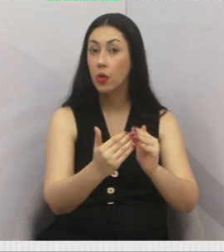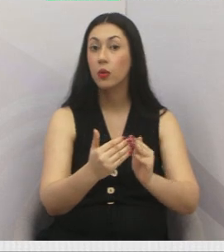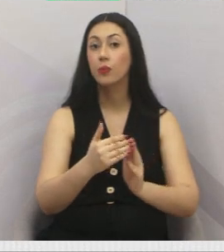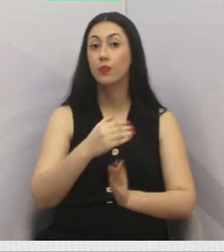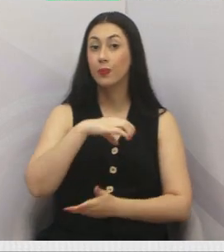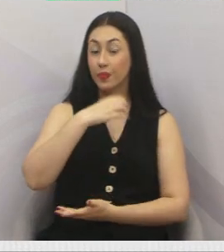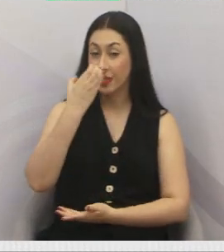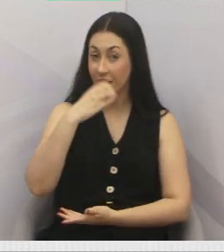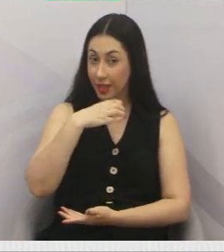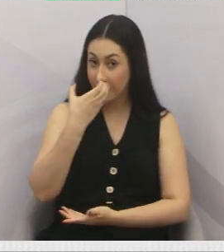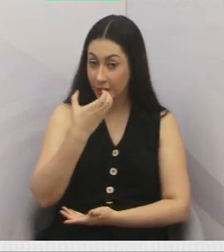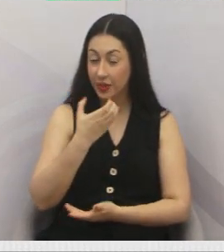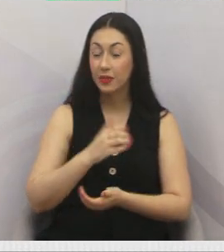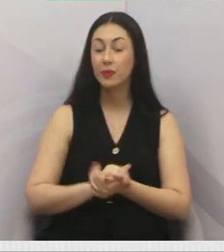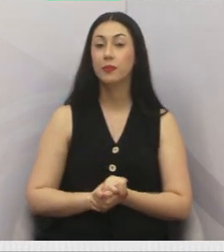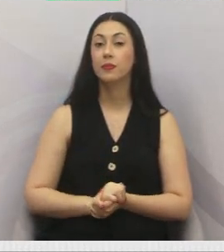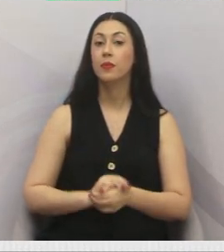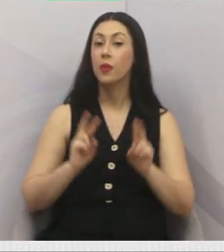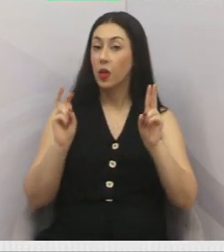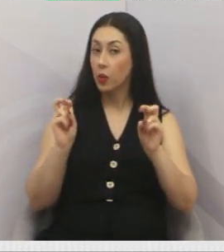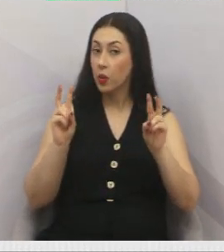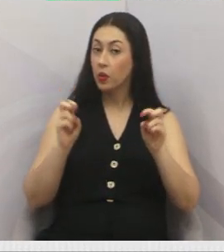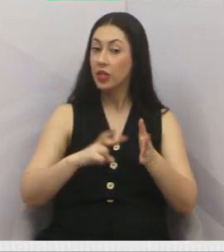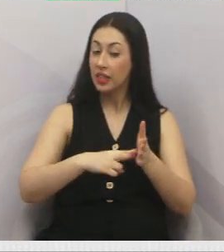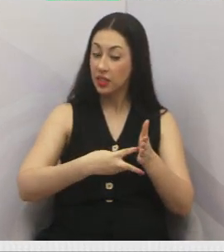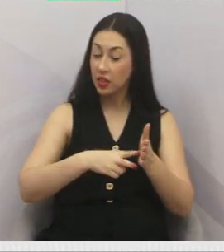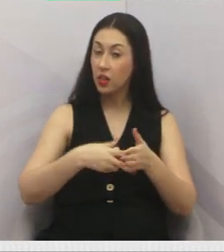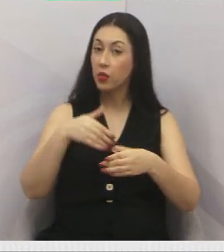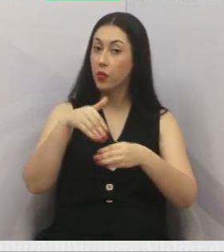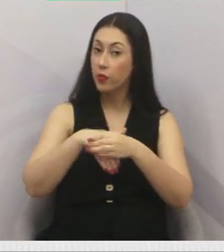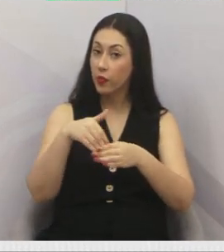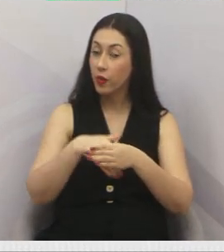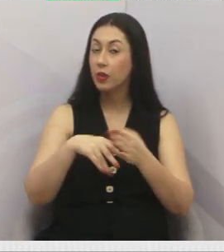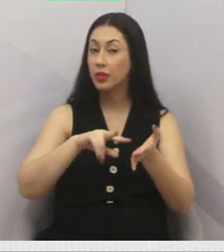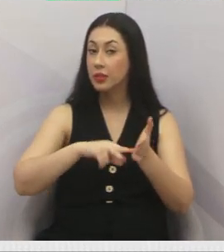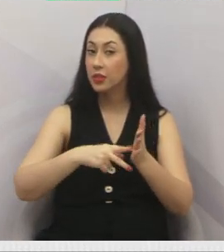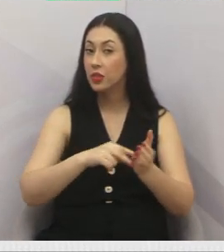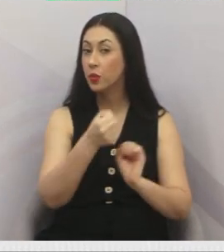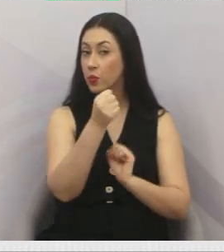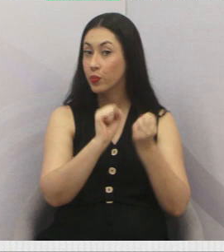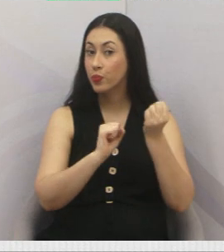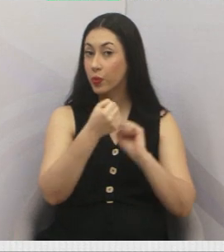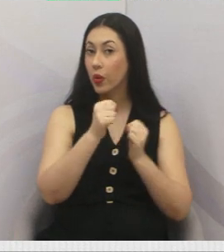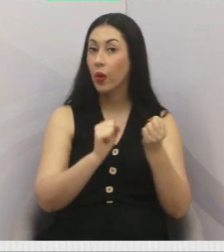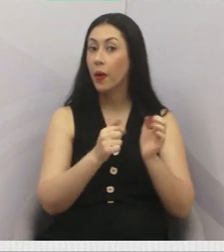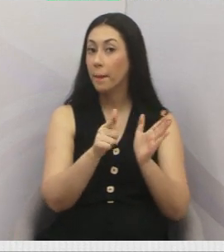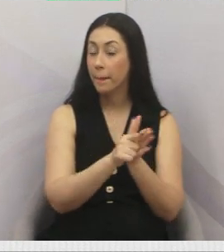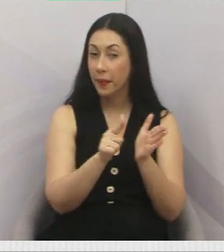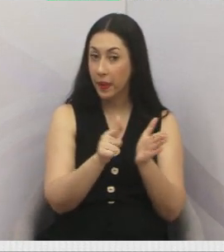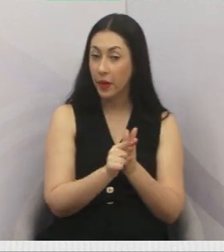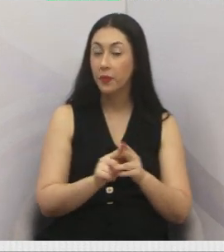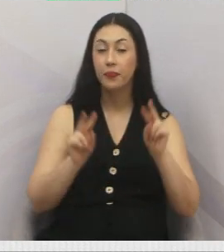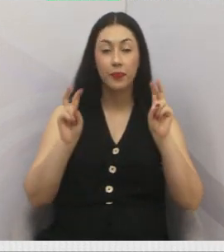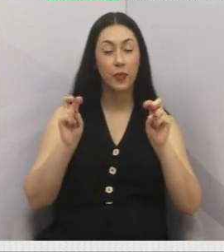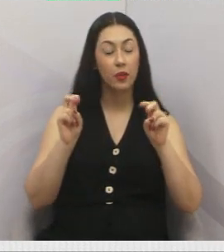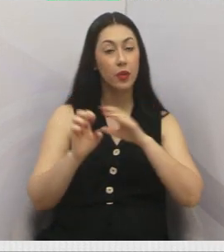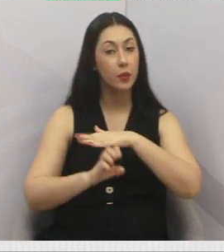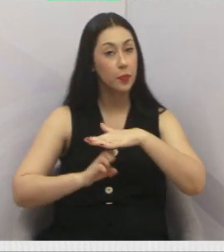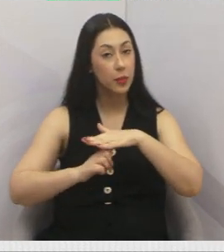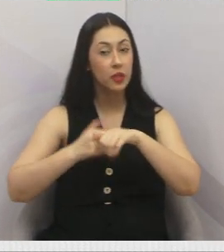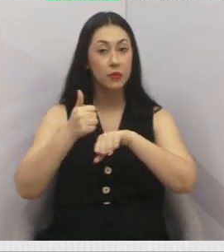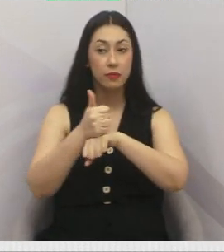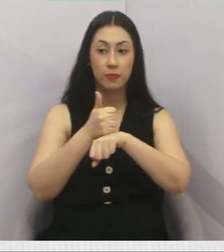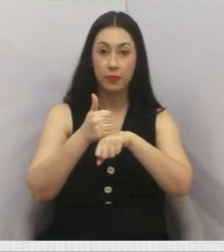Yolanda. Segmento entidades classe sindical. Um voto para sindicatos papeleiros. Segmento empresas e